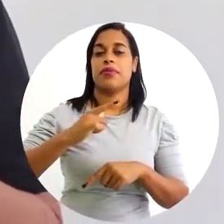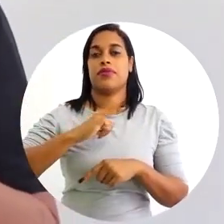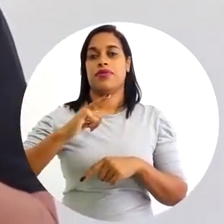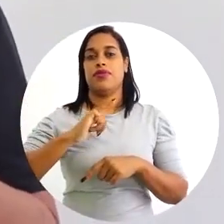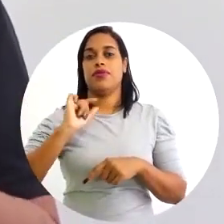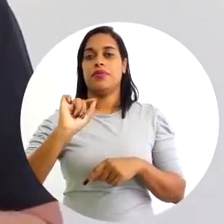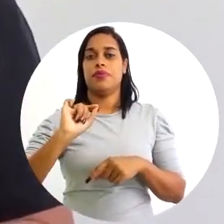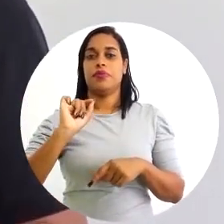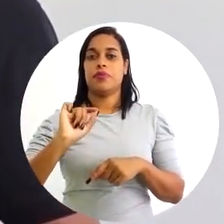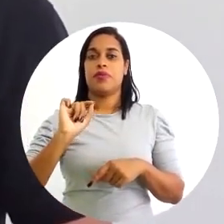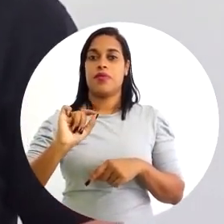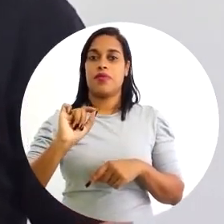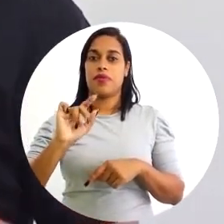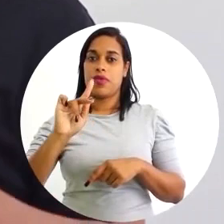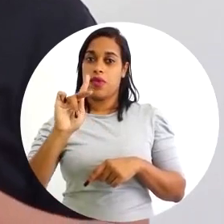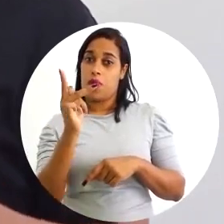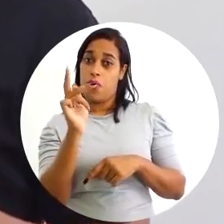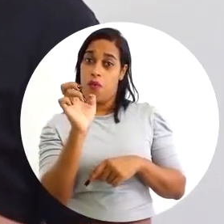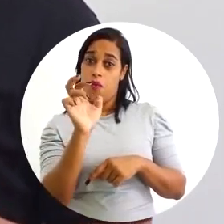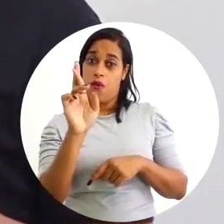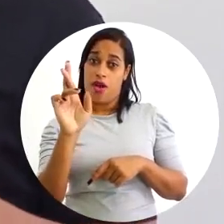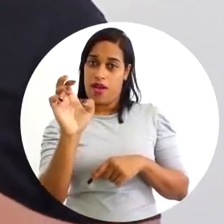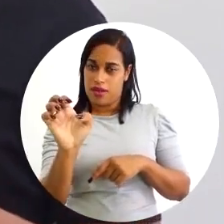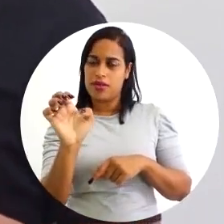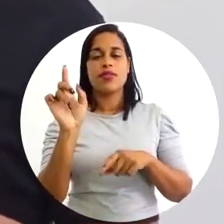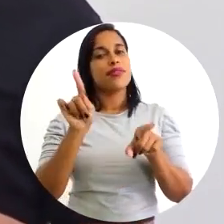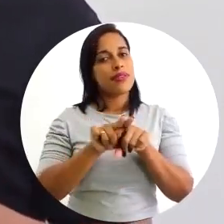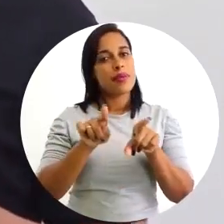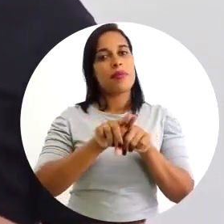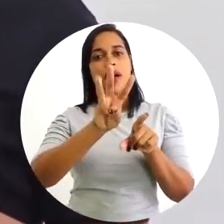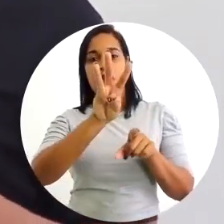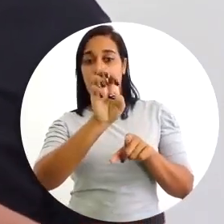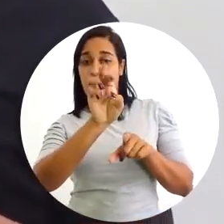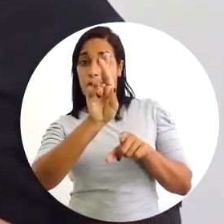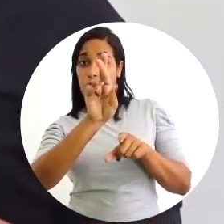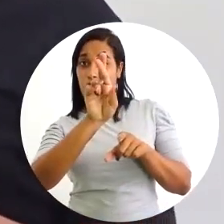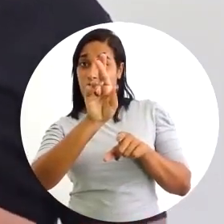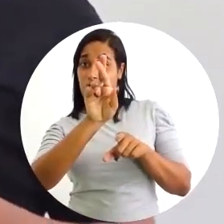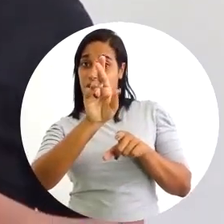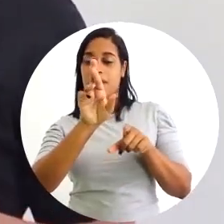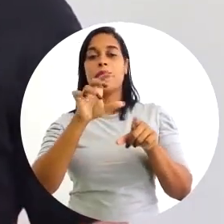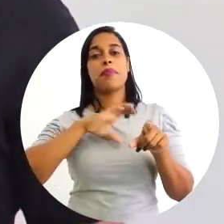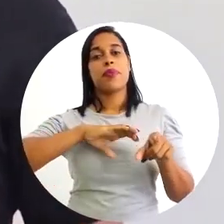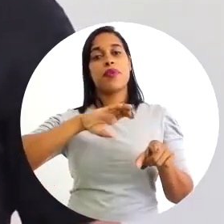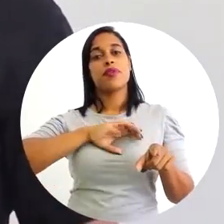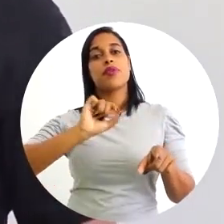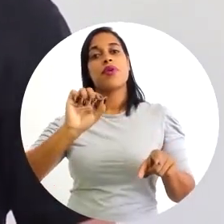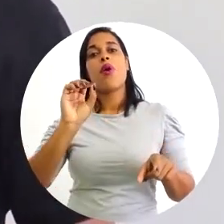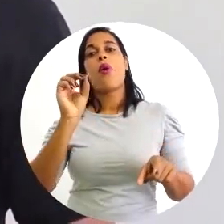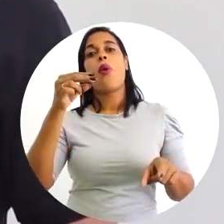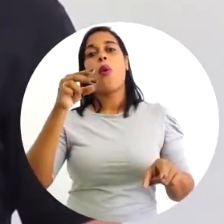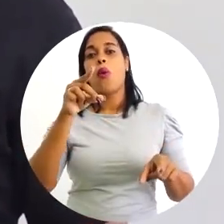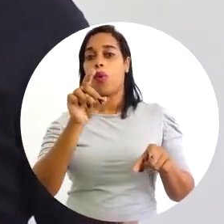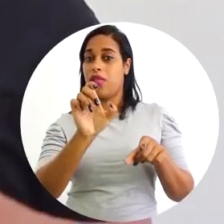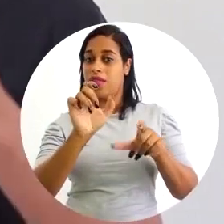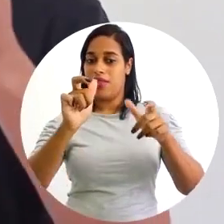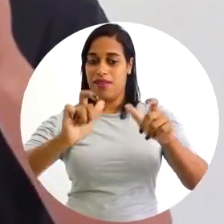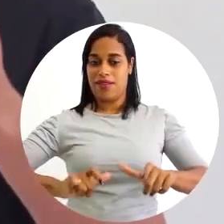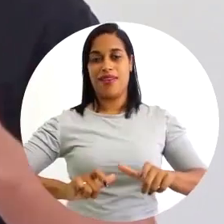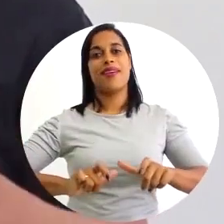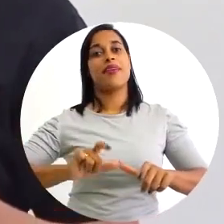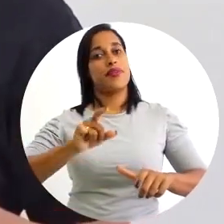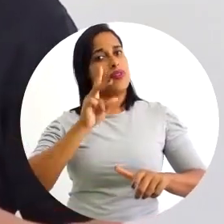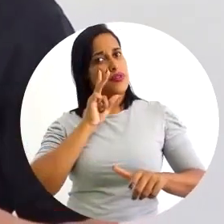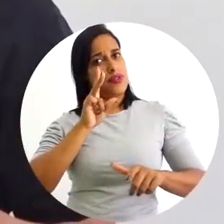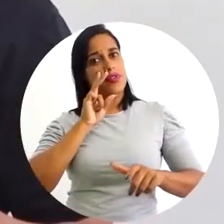a where. Começa com W também. Where. Where em português é onde. Então, quando